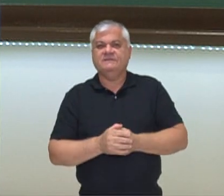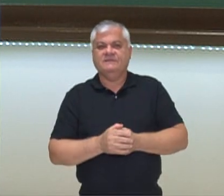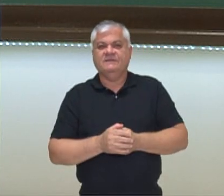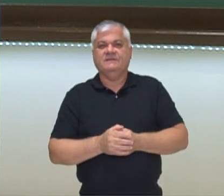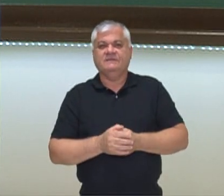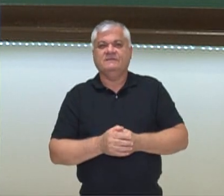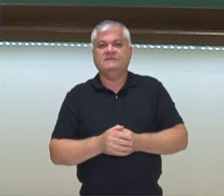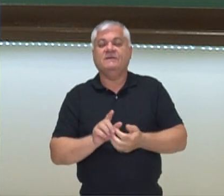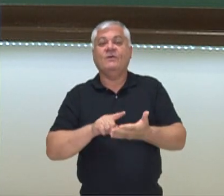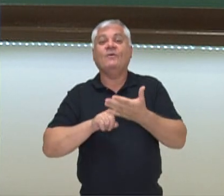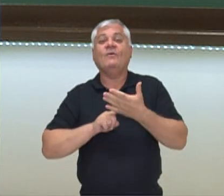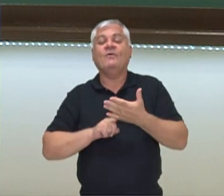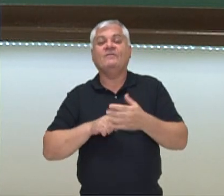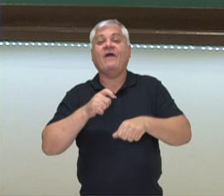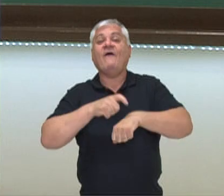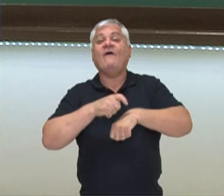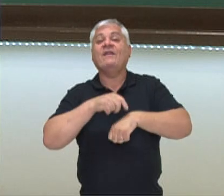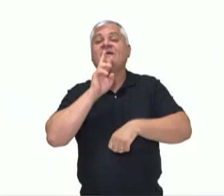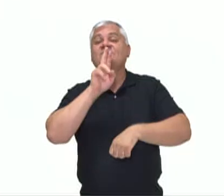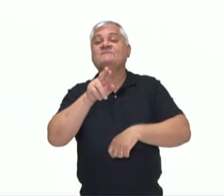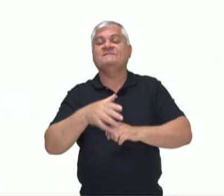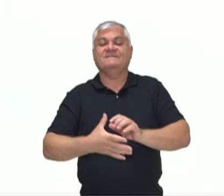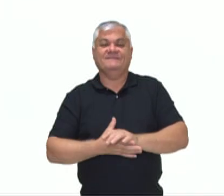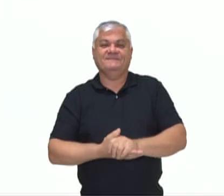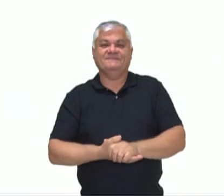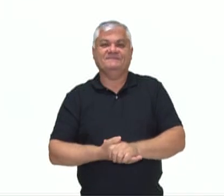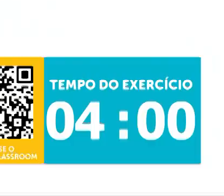conte-os para nós. Sua hora de responder.